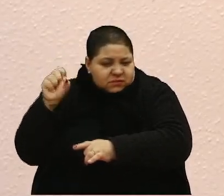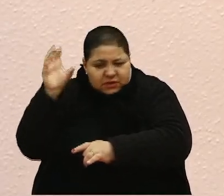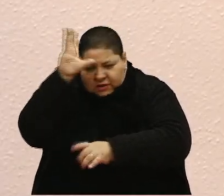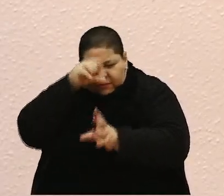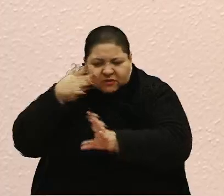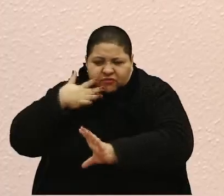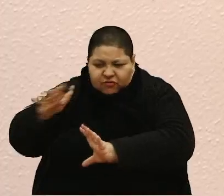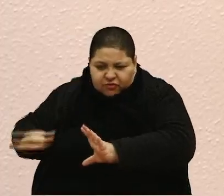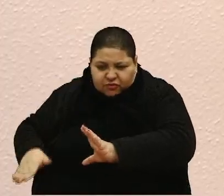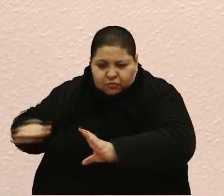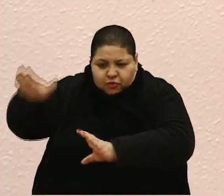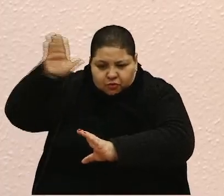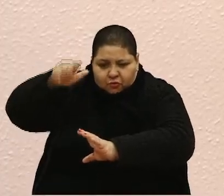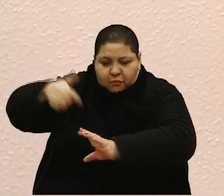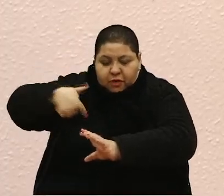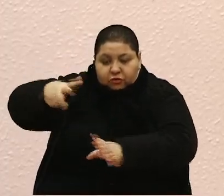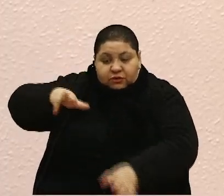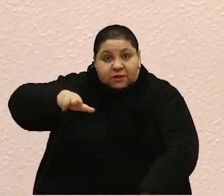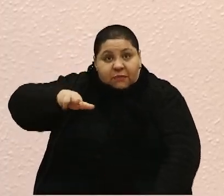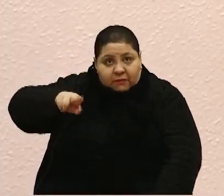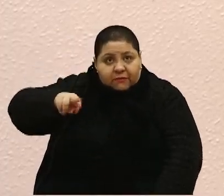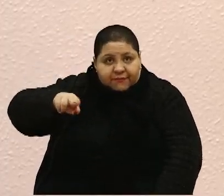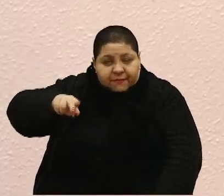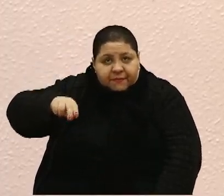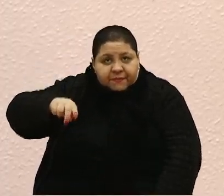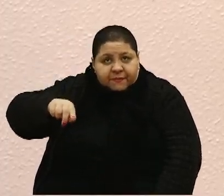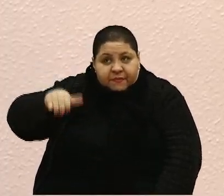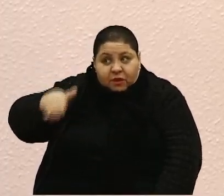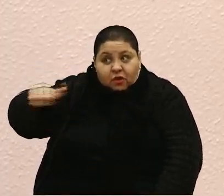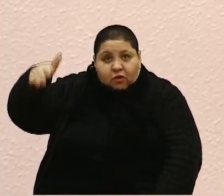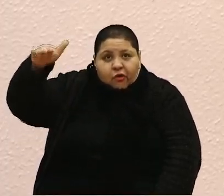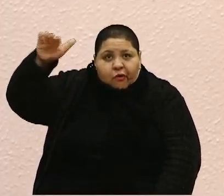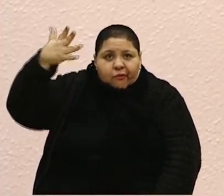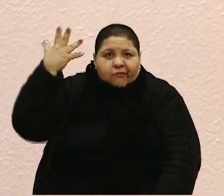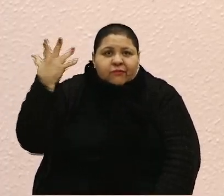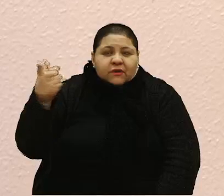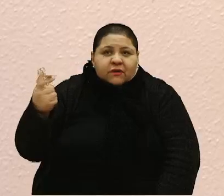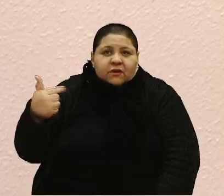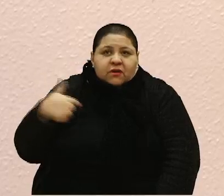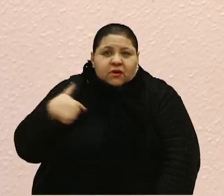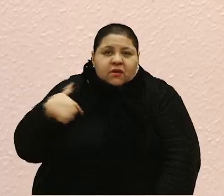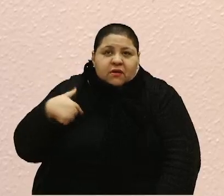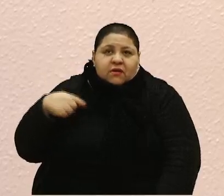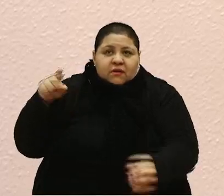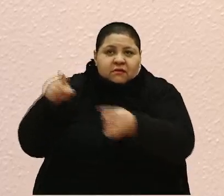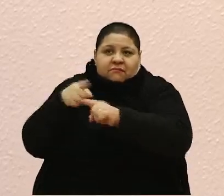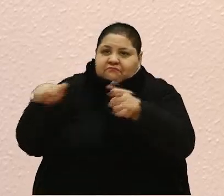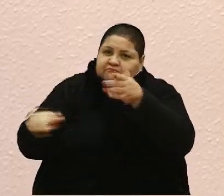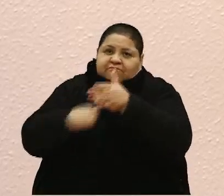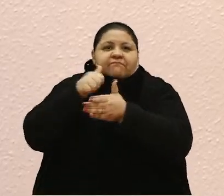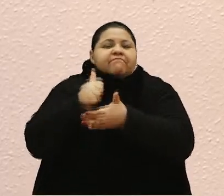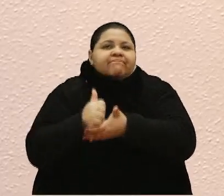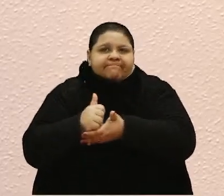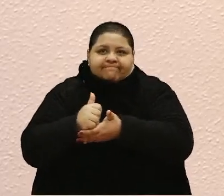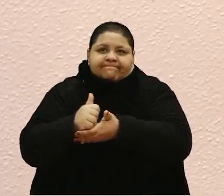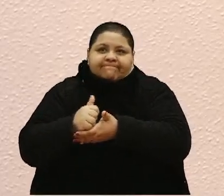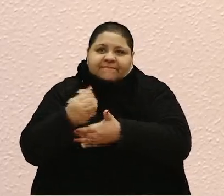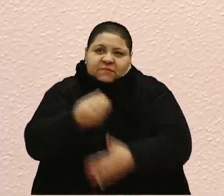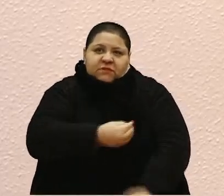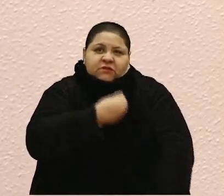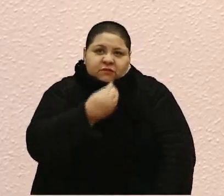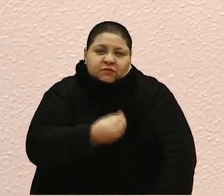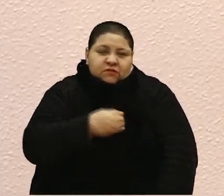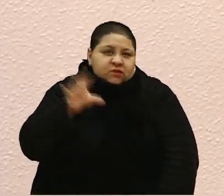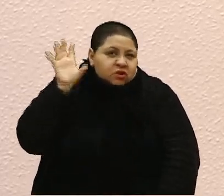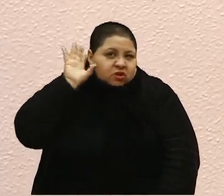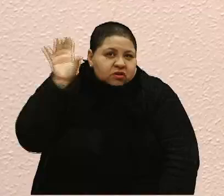desde criança com os meus irmãos, e quando cresci ela se tornou um hino e hoje é a minha música predileta da vida, e quando eu